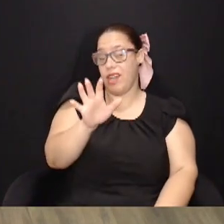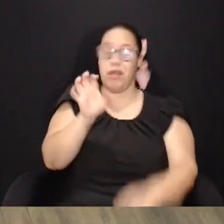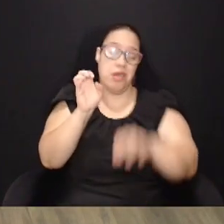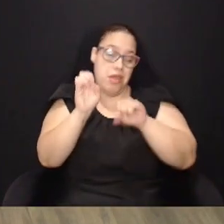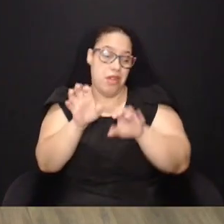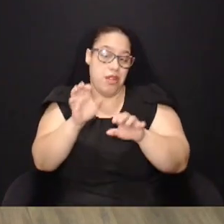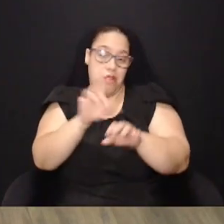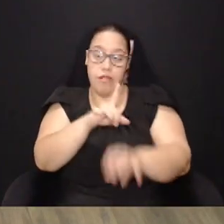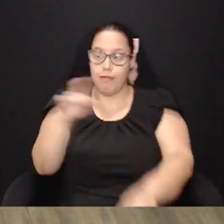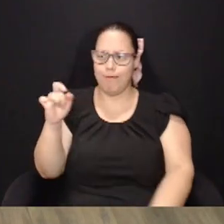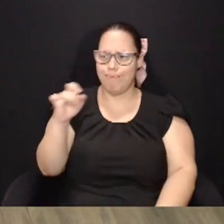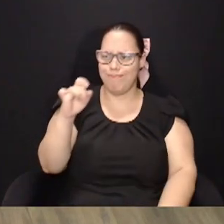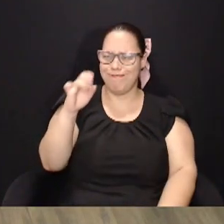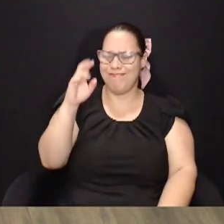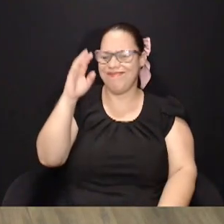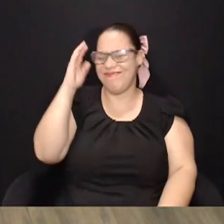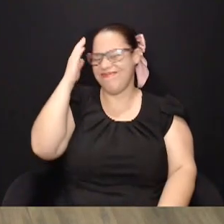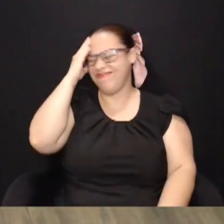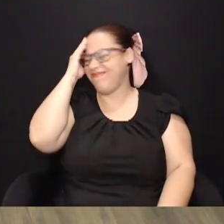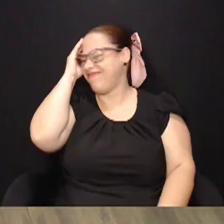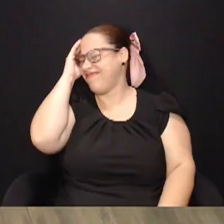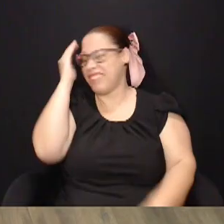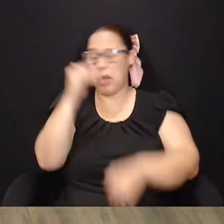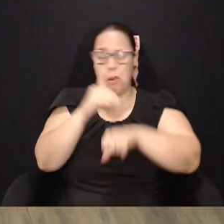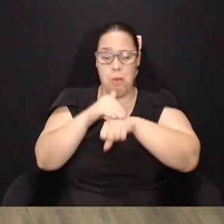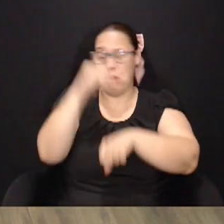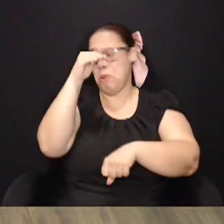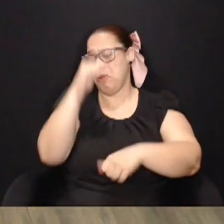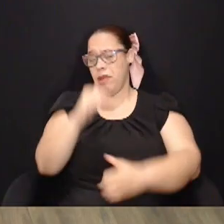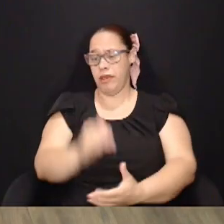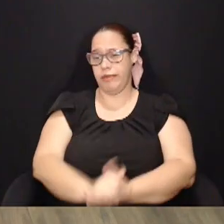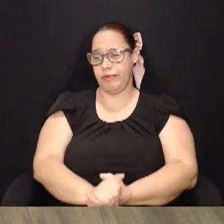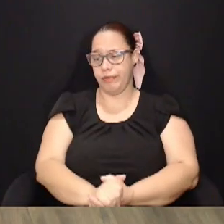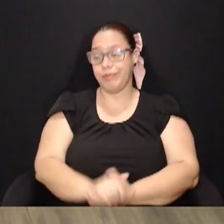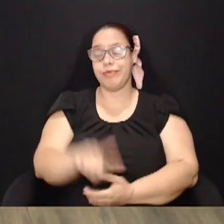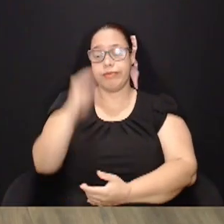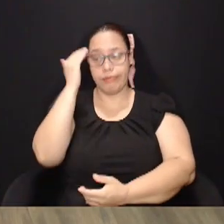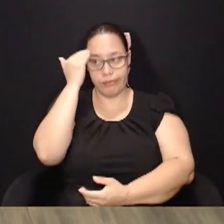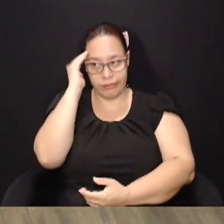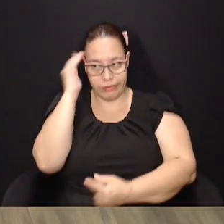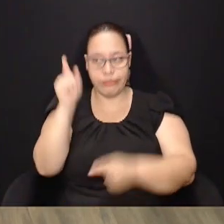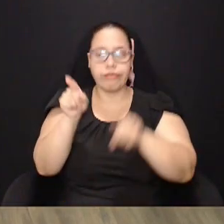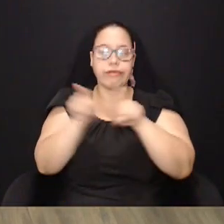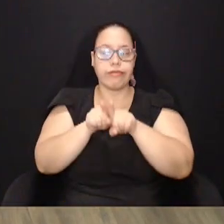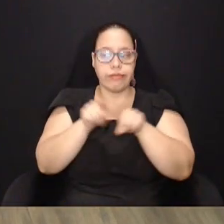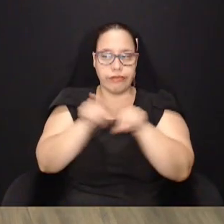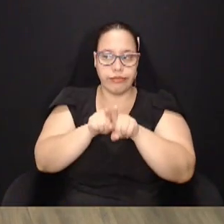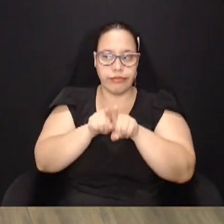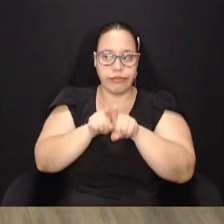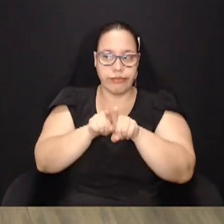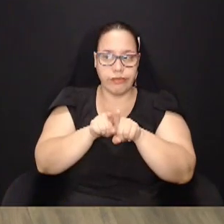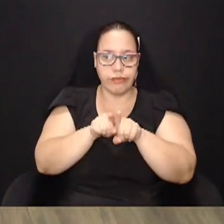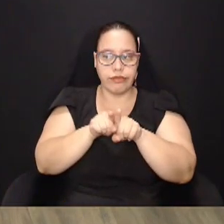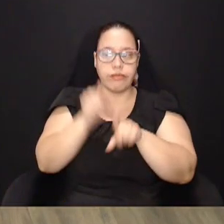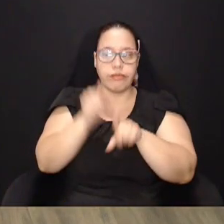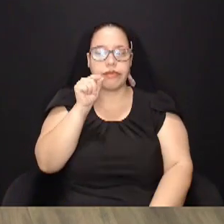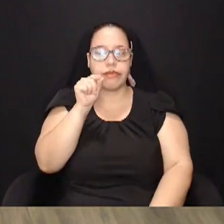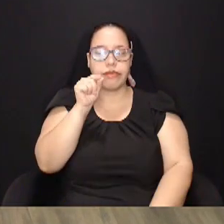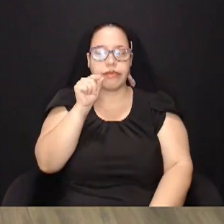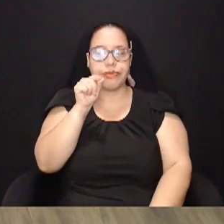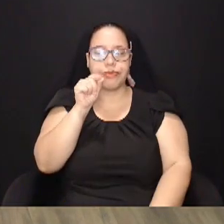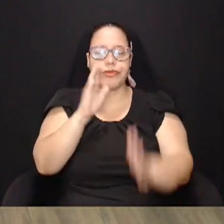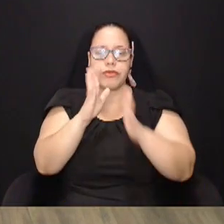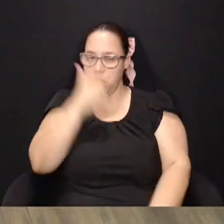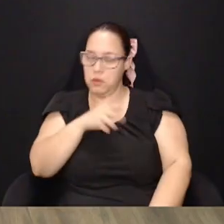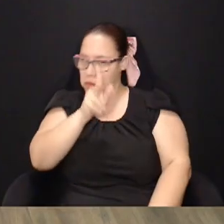tem muitas coisas além disso. Você entende também que o fato de você ter se tornado um